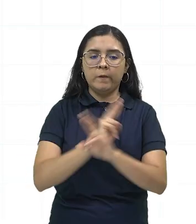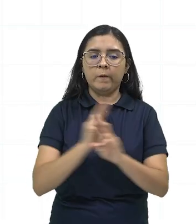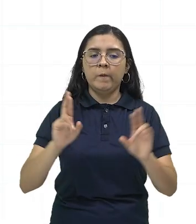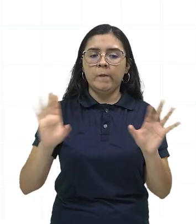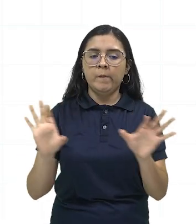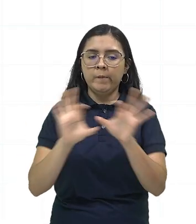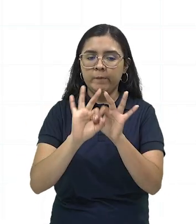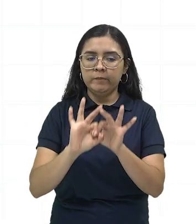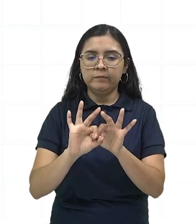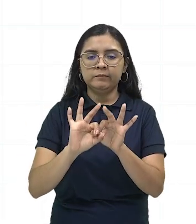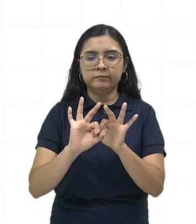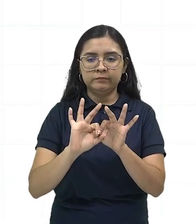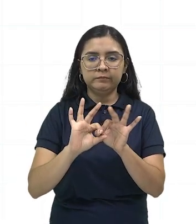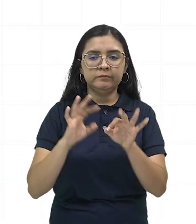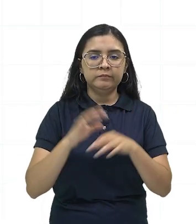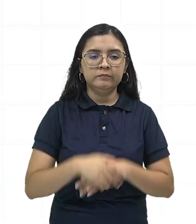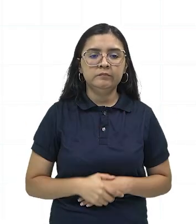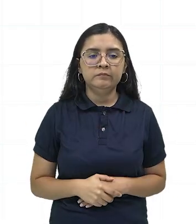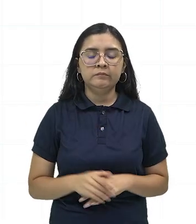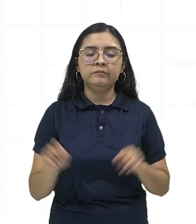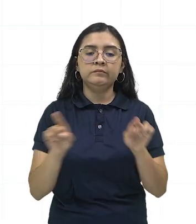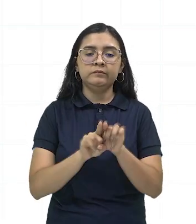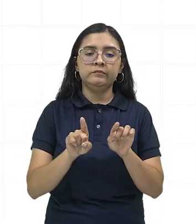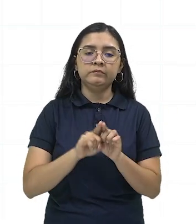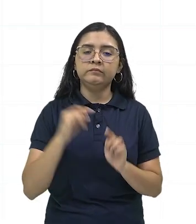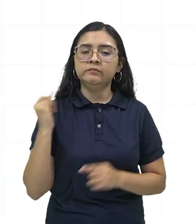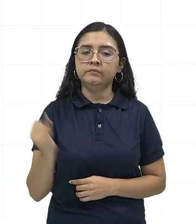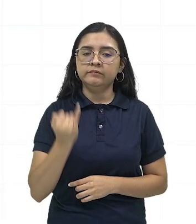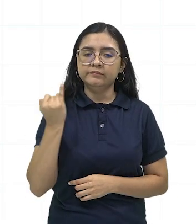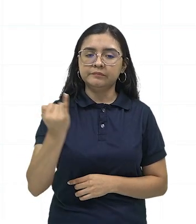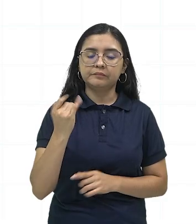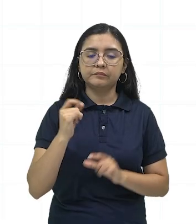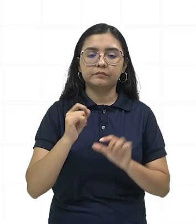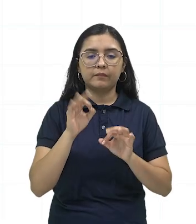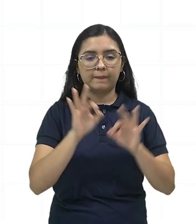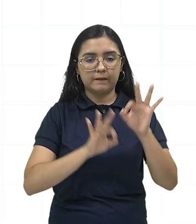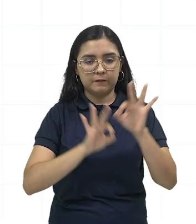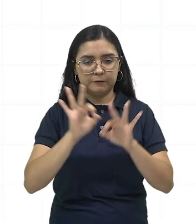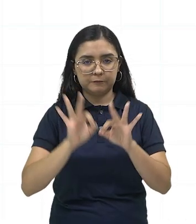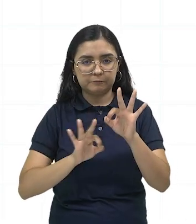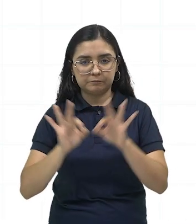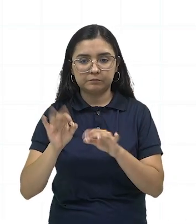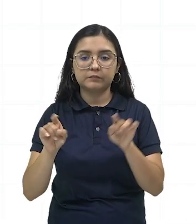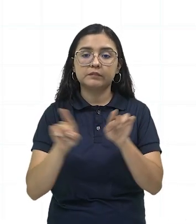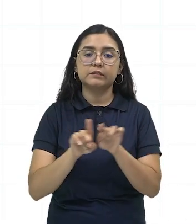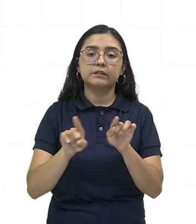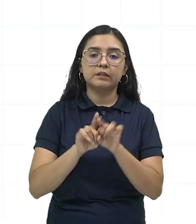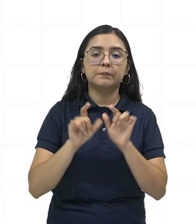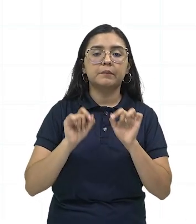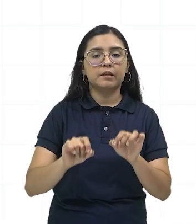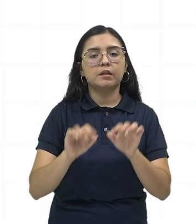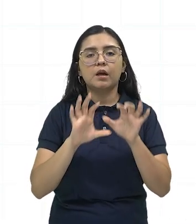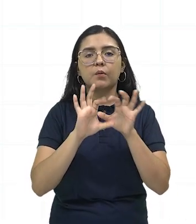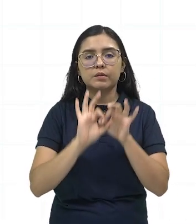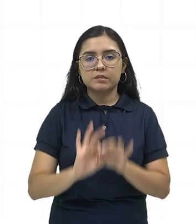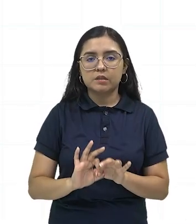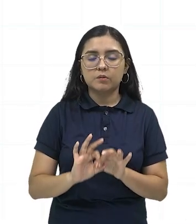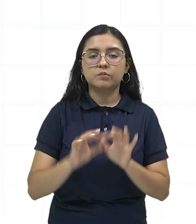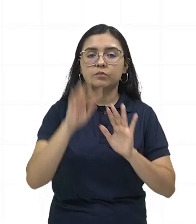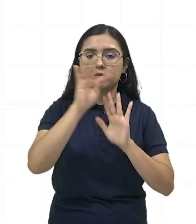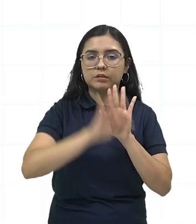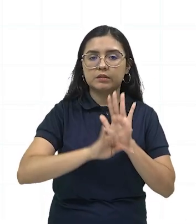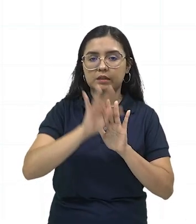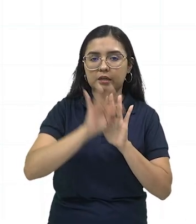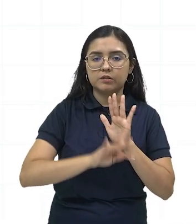eu abordei. E elas desempenham um papel importante na organização e coesão, na costura do texto, a forma em que eu